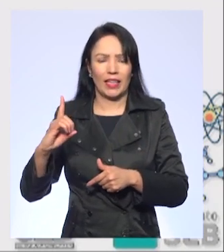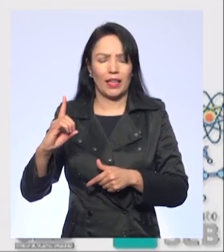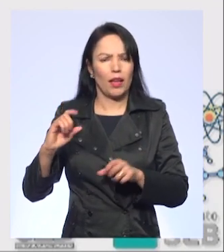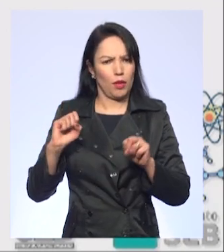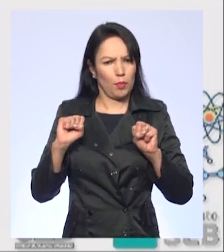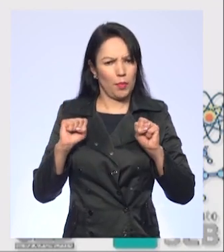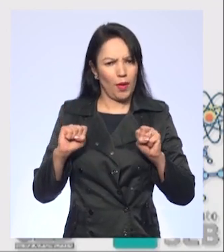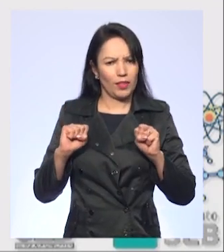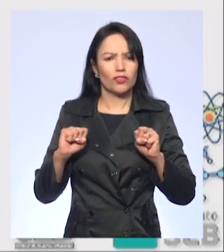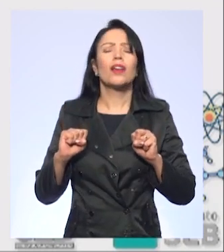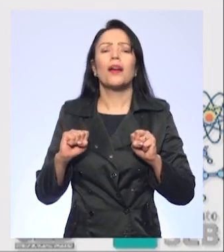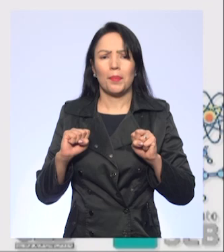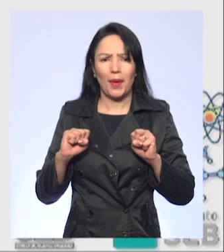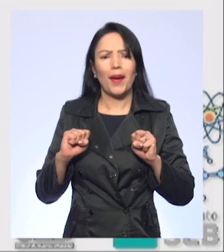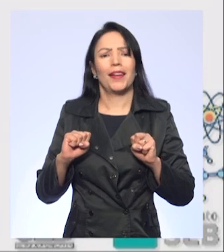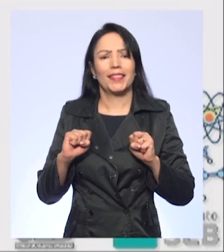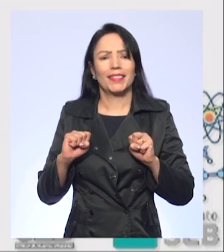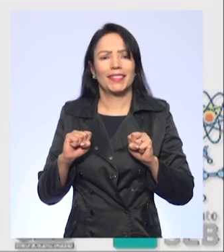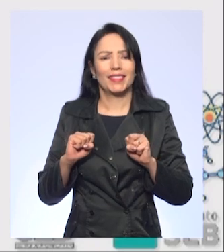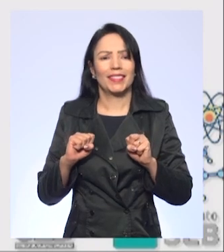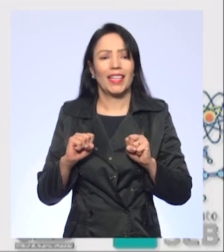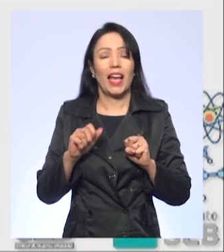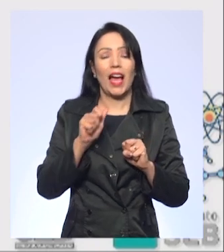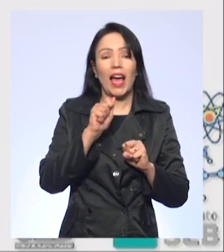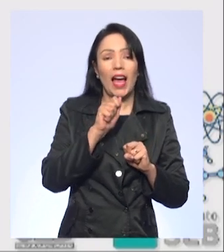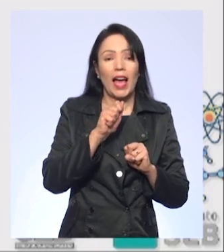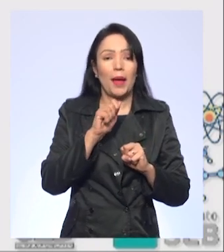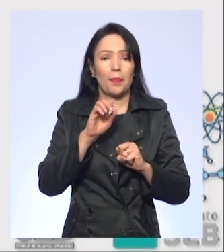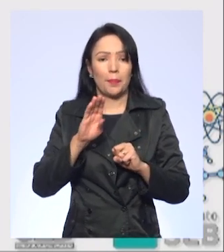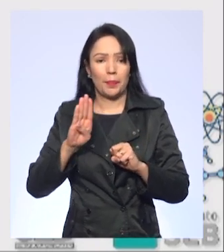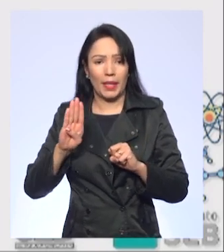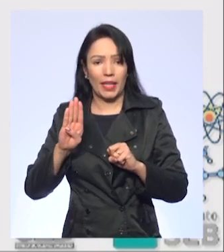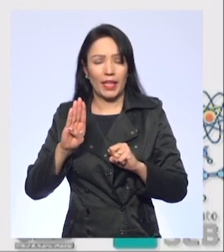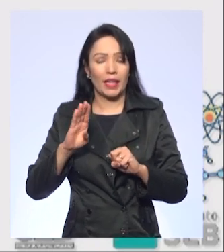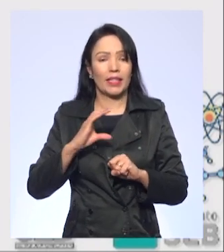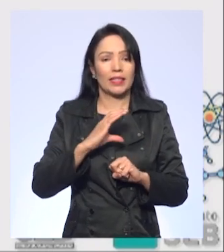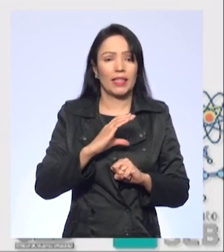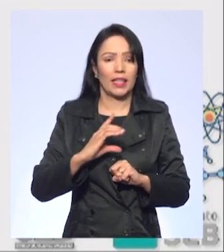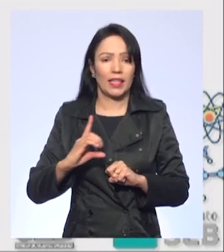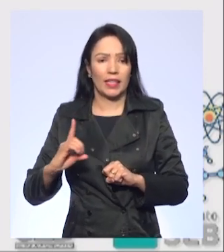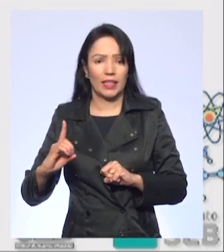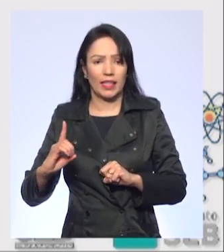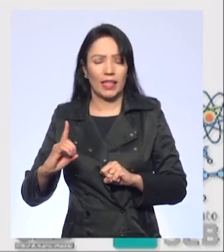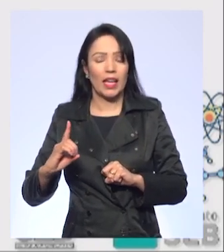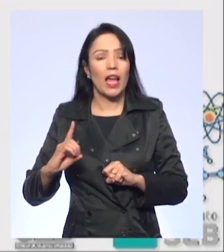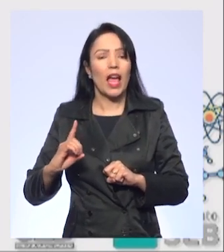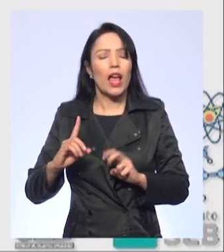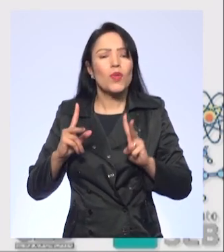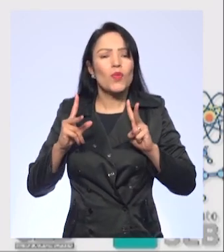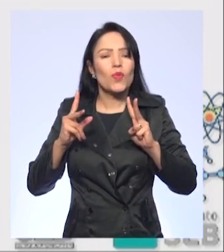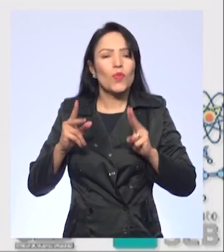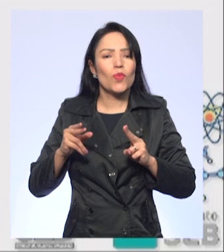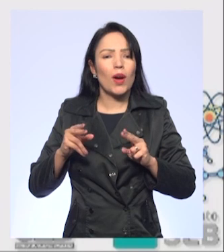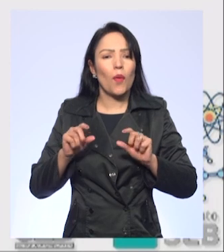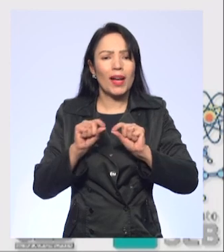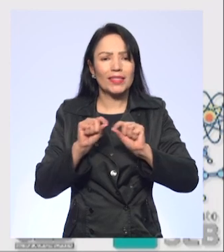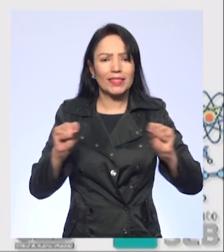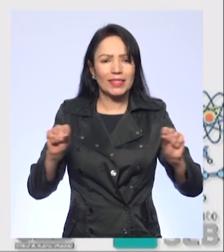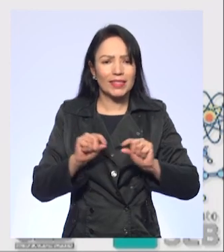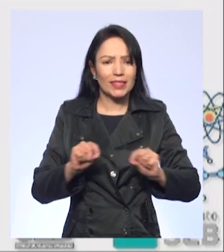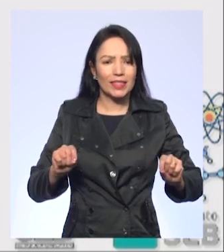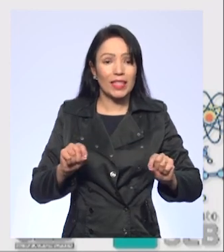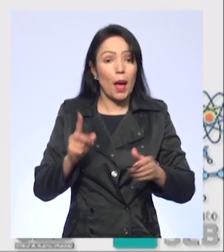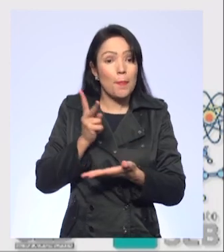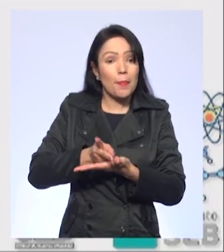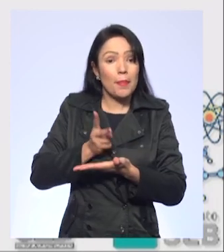Fredão? Pode, filhos. Percebam que AB e CD são segmentos da mesma transversal. A razão, a